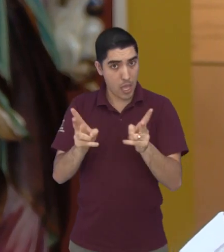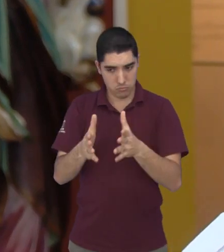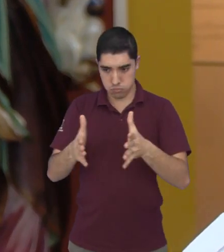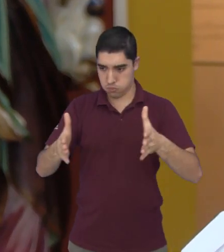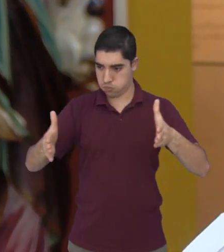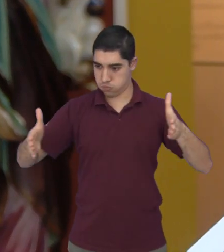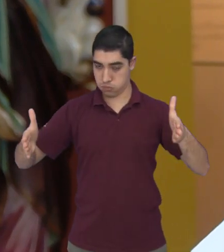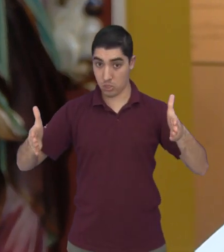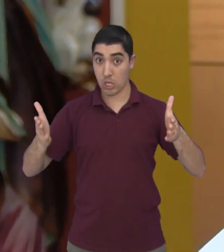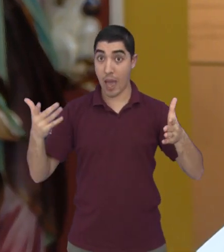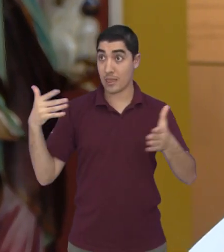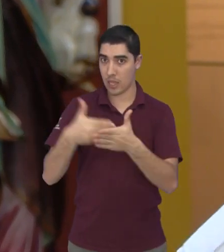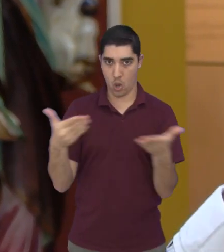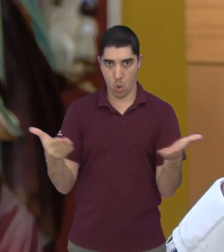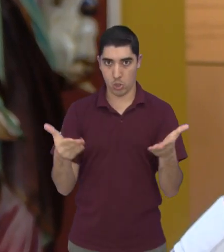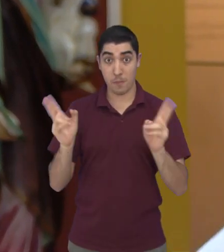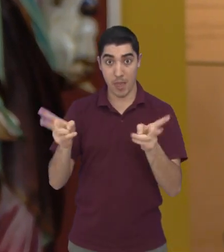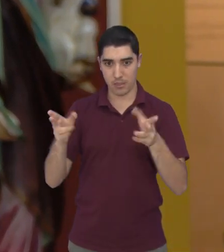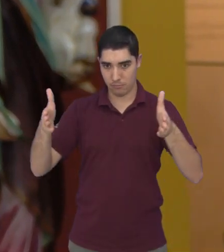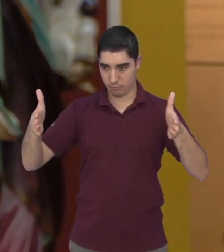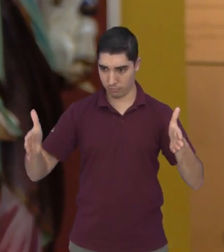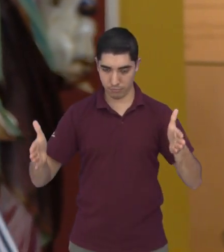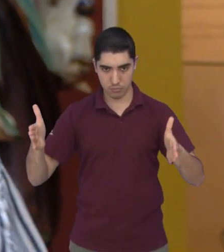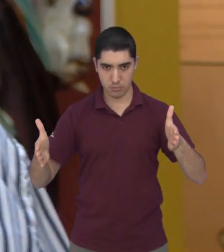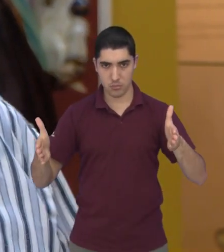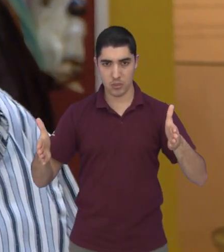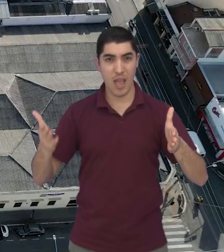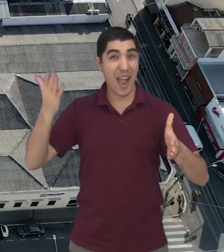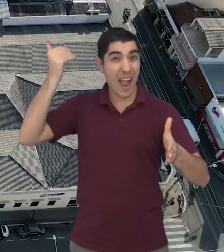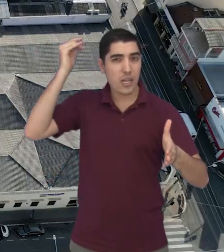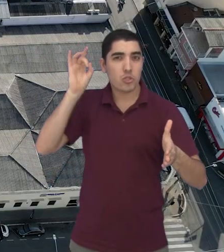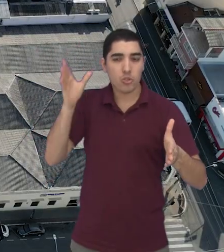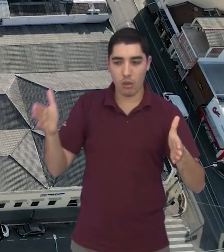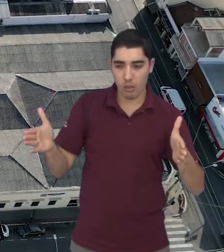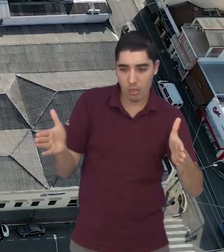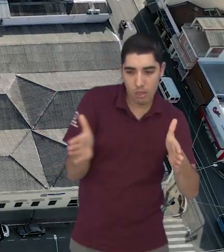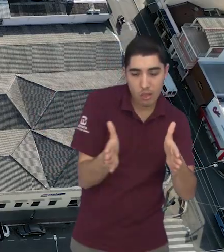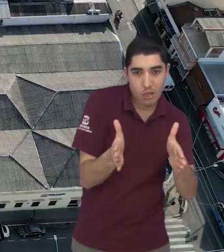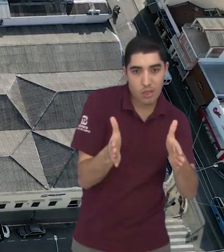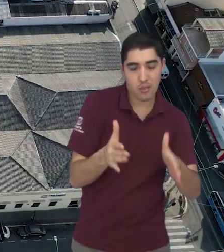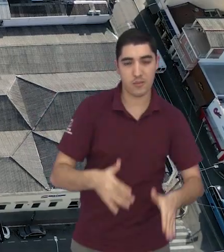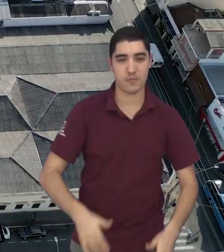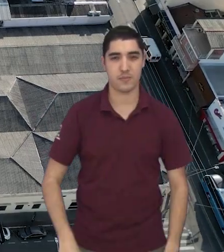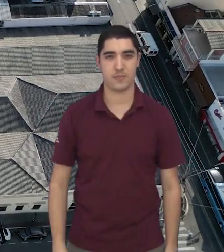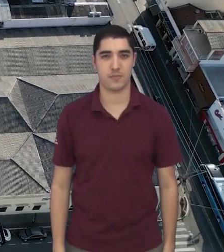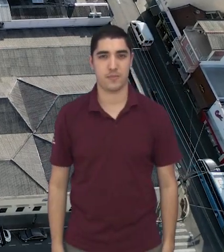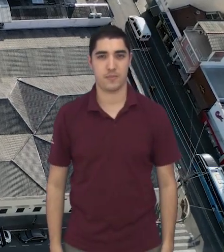que ele tem hoje. Ele era praticamente a metade disso.